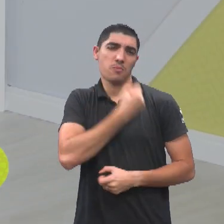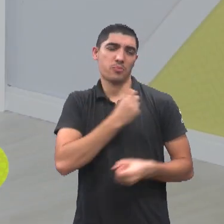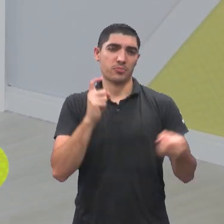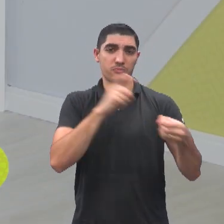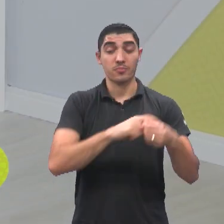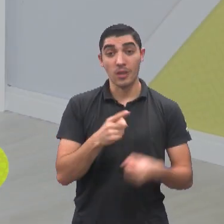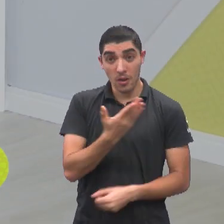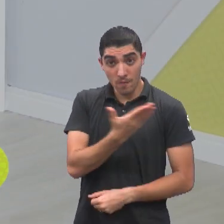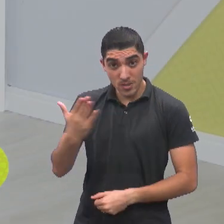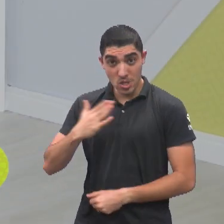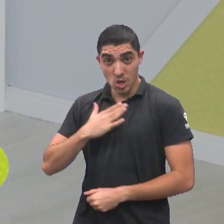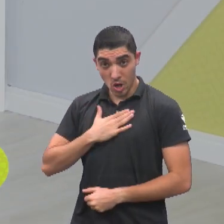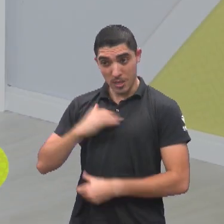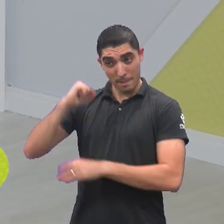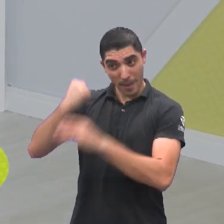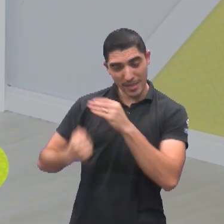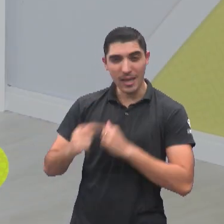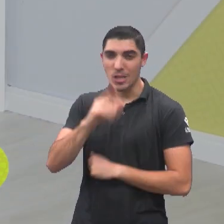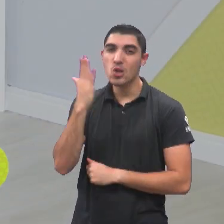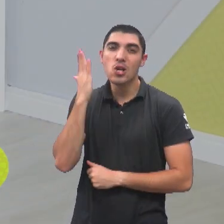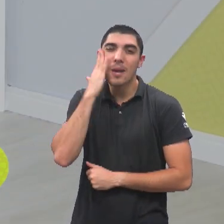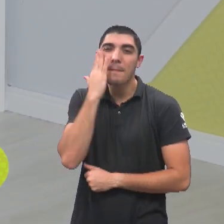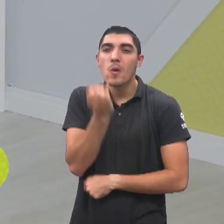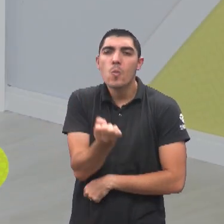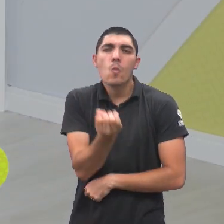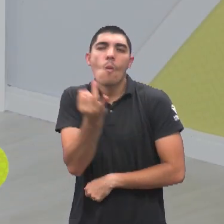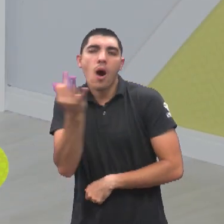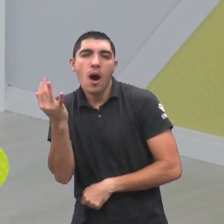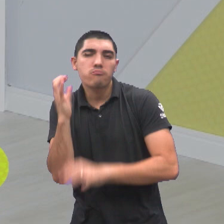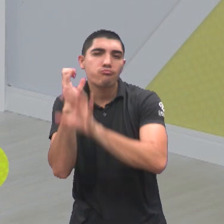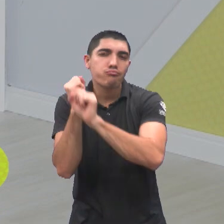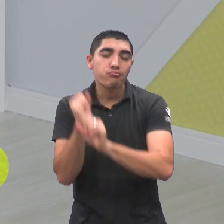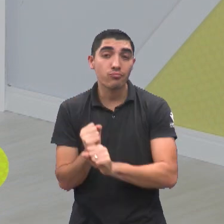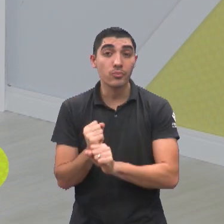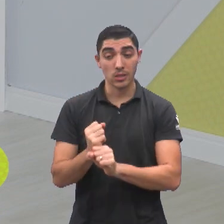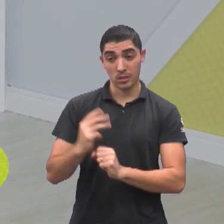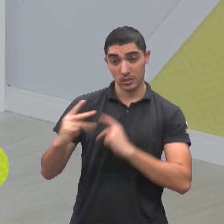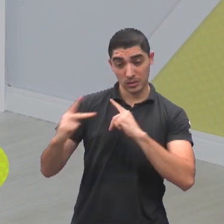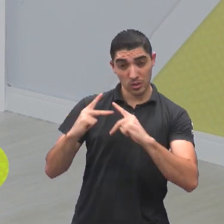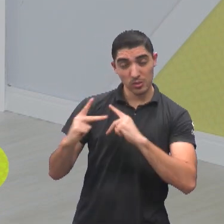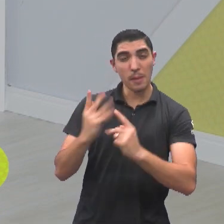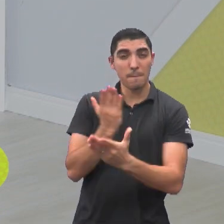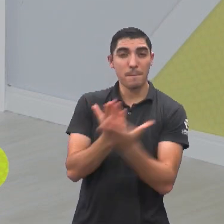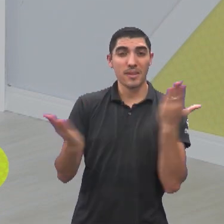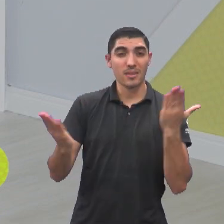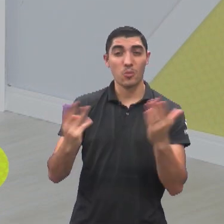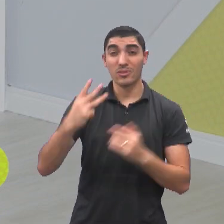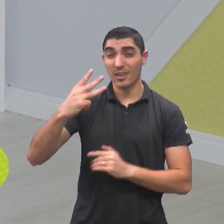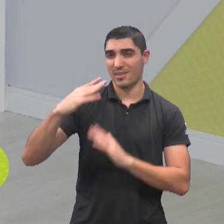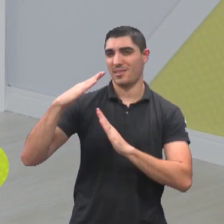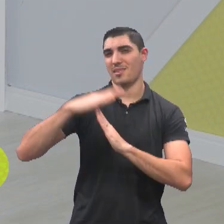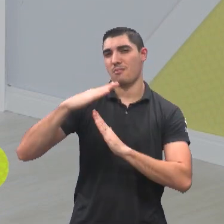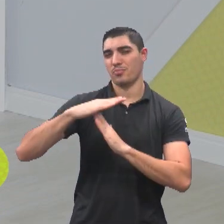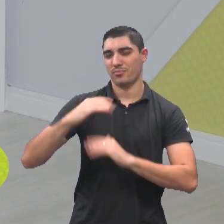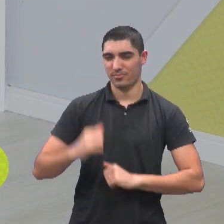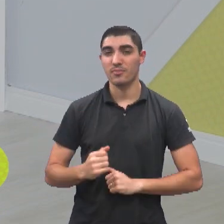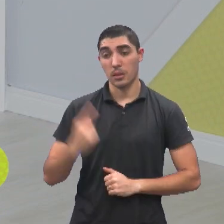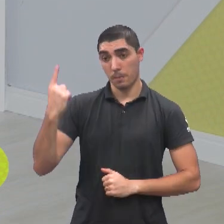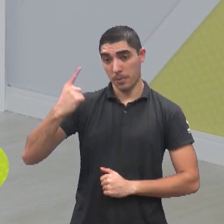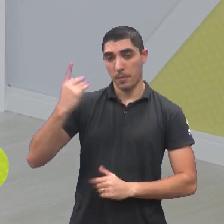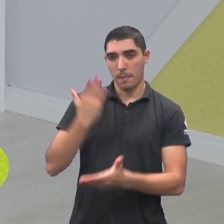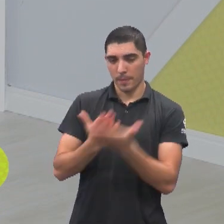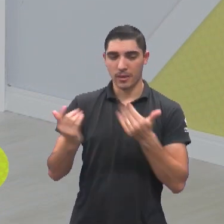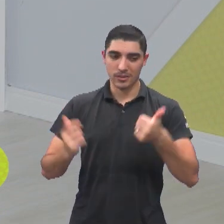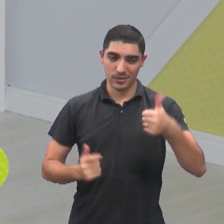Brunão já trouxe na matéria, mas é sempre bom a gente ressaltar. O São José perdeu 3 dos 4 quartos da partida. O primeiro perdeu por